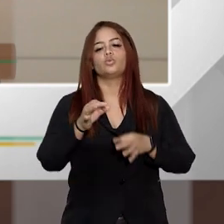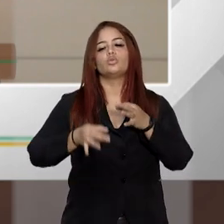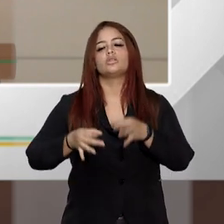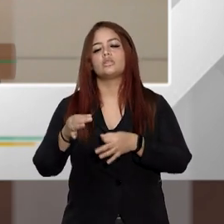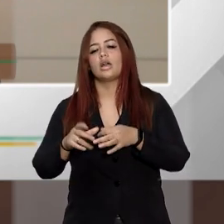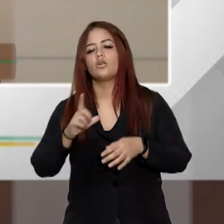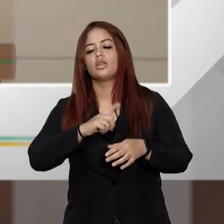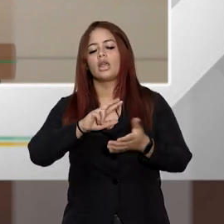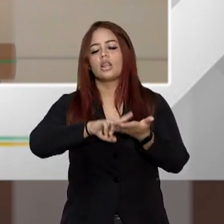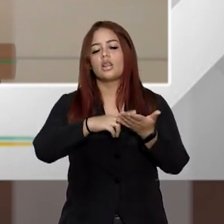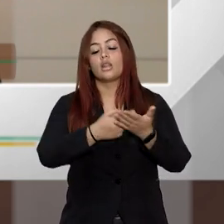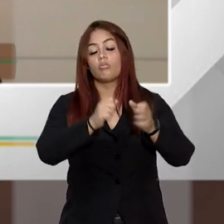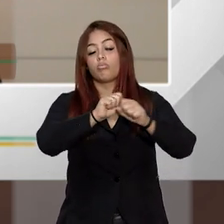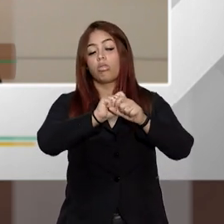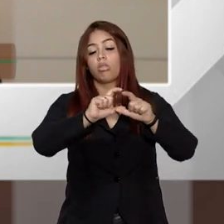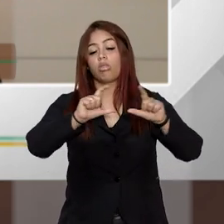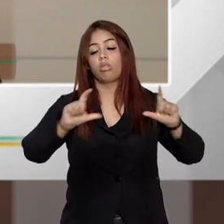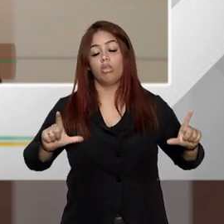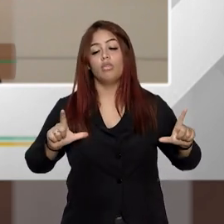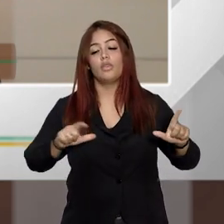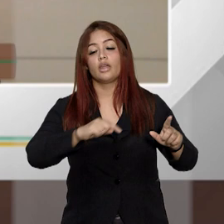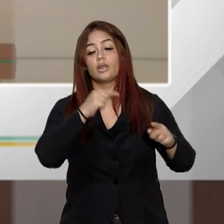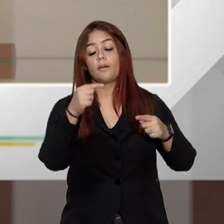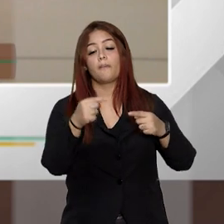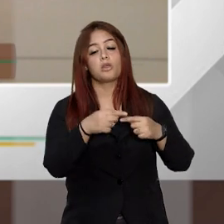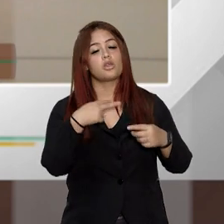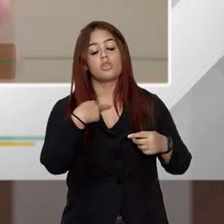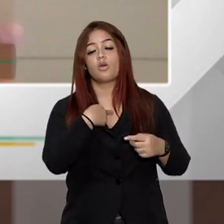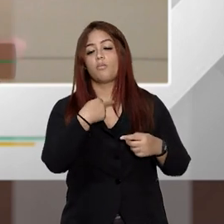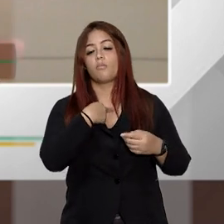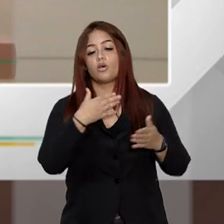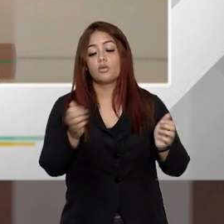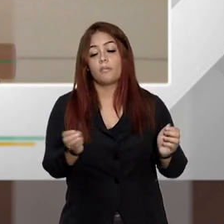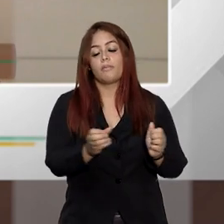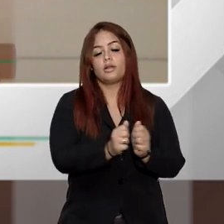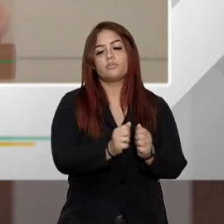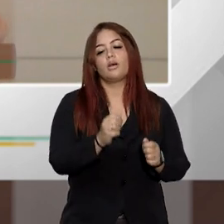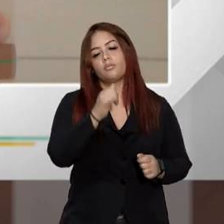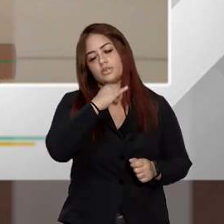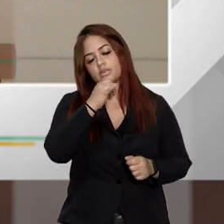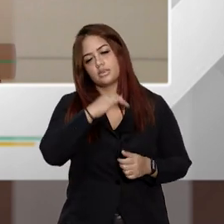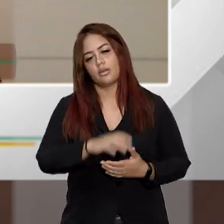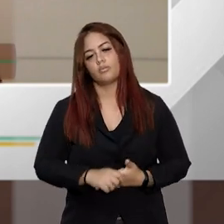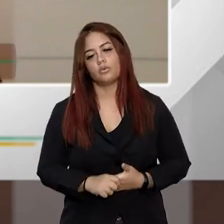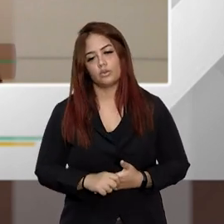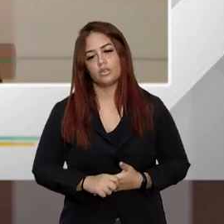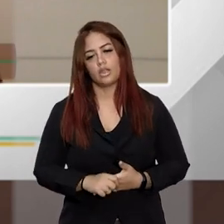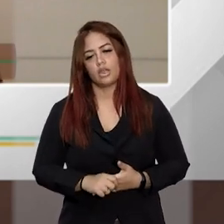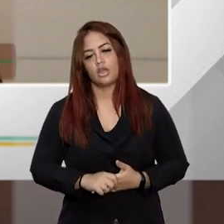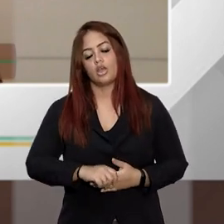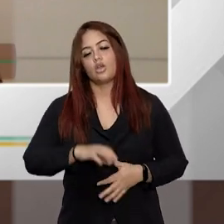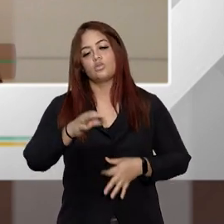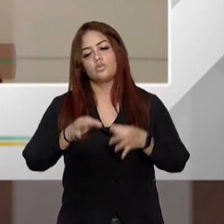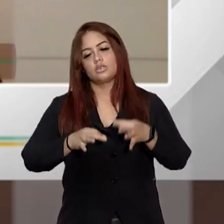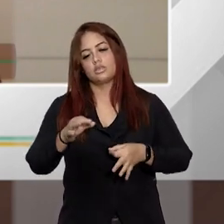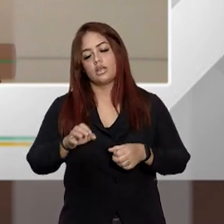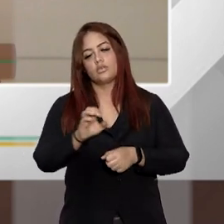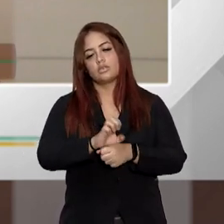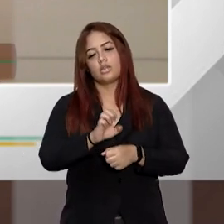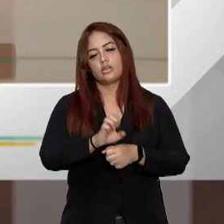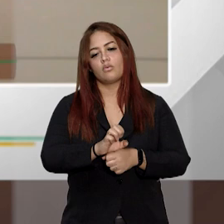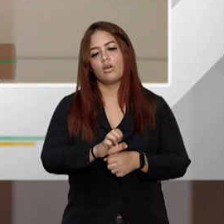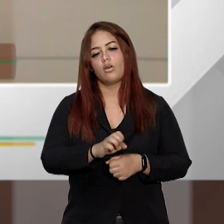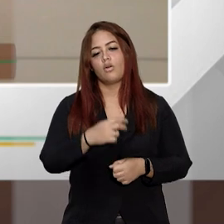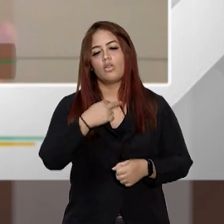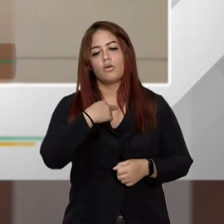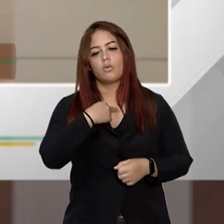interpretação mais ampla no que se referem àqueles que não podem ser parte no juizado estadual, por exemplo. No juizado estadual, não podemos